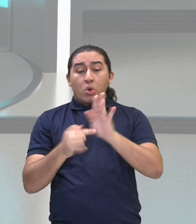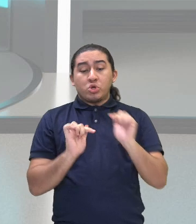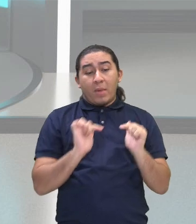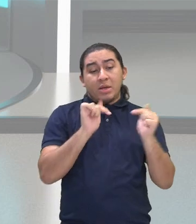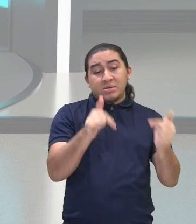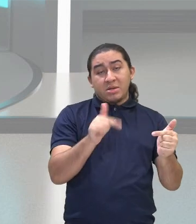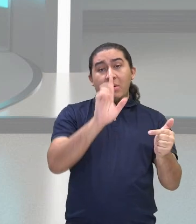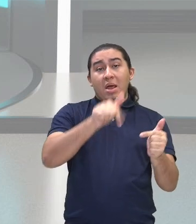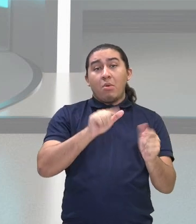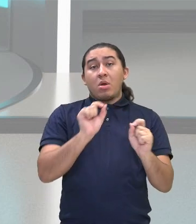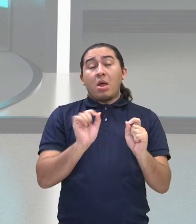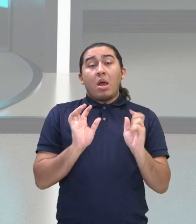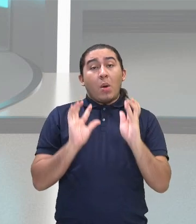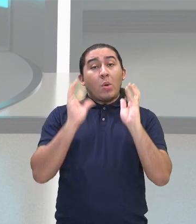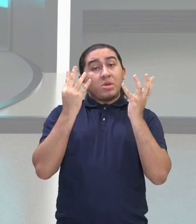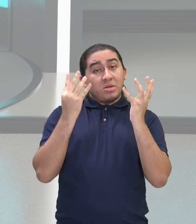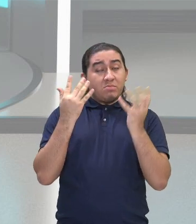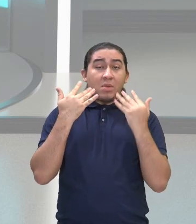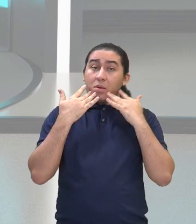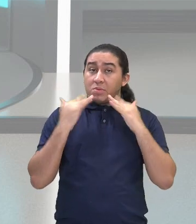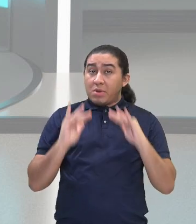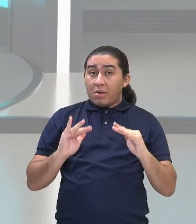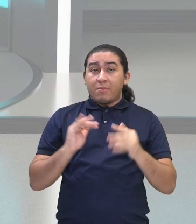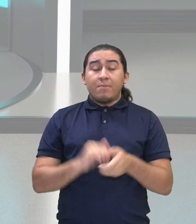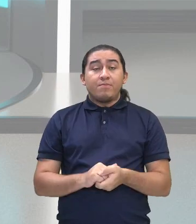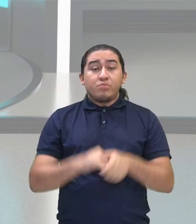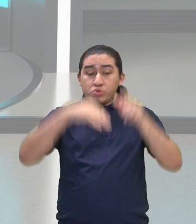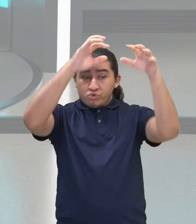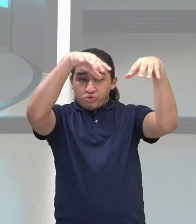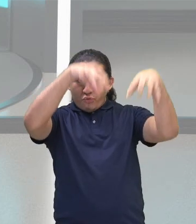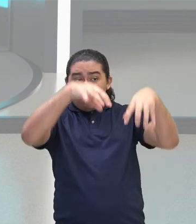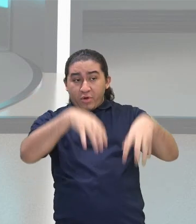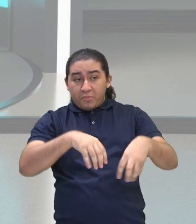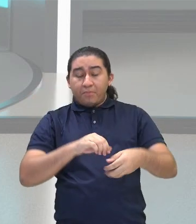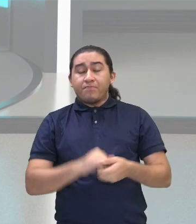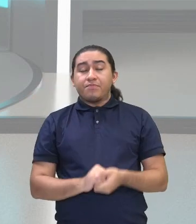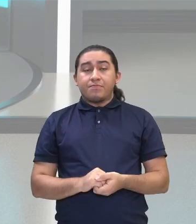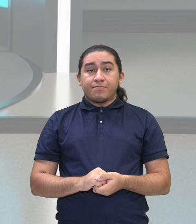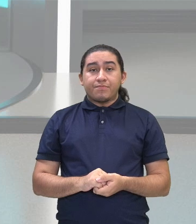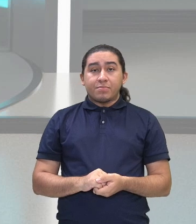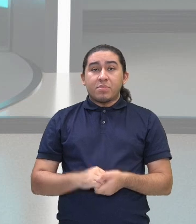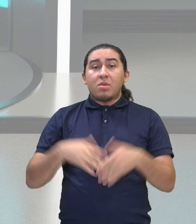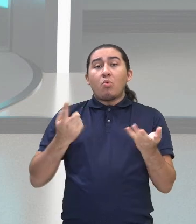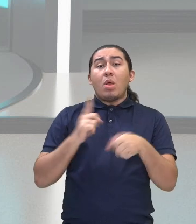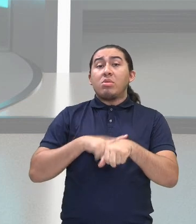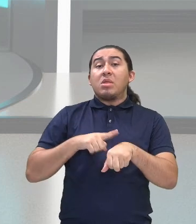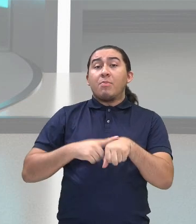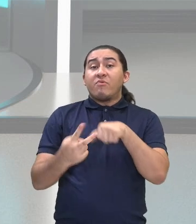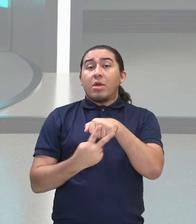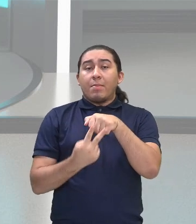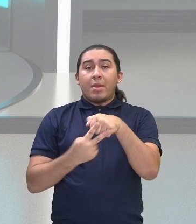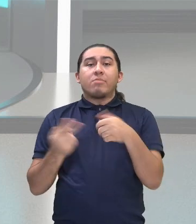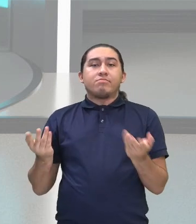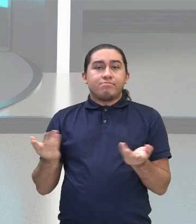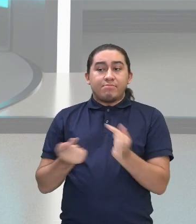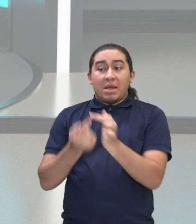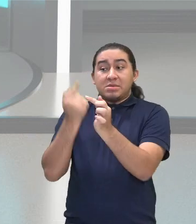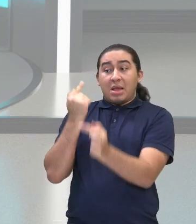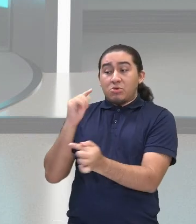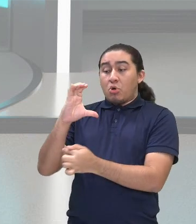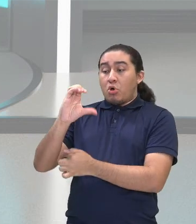que é um fenômeno da natureza. Choveu. Em que tempo está? Pretérito. Em que